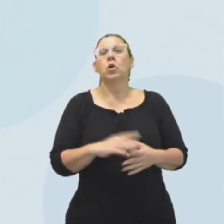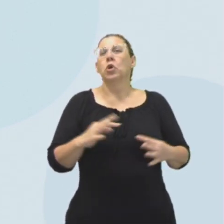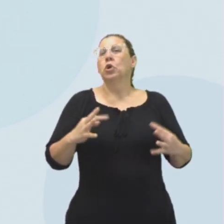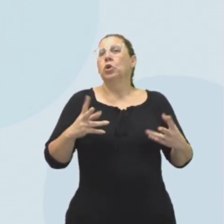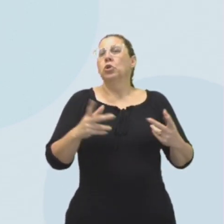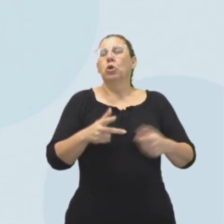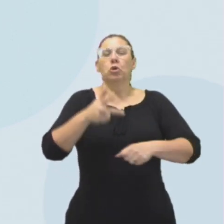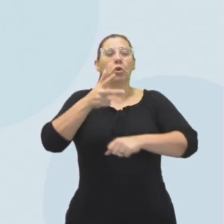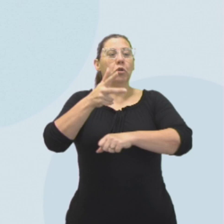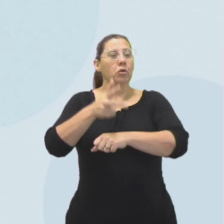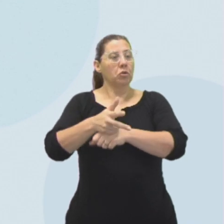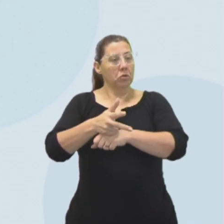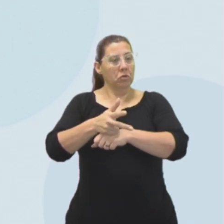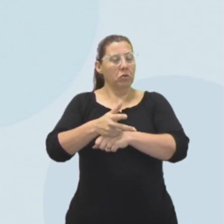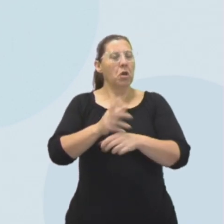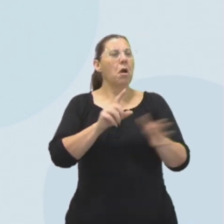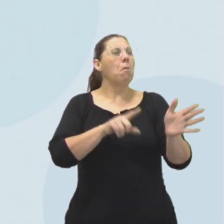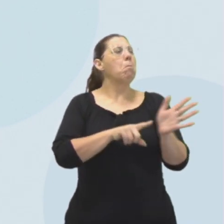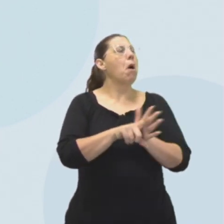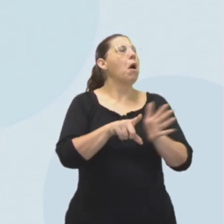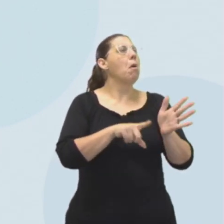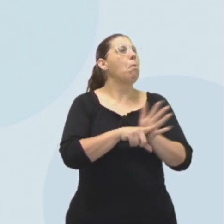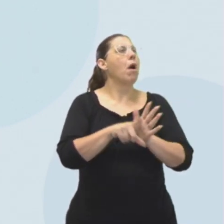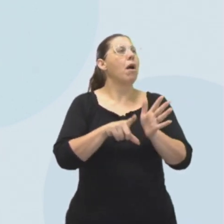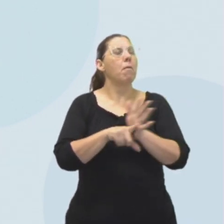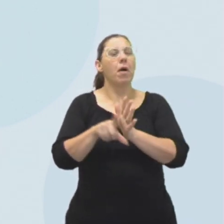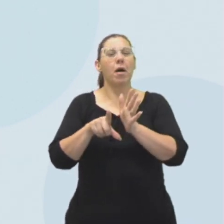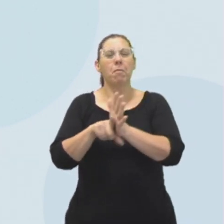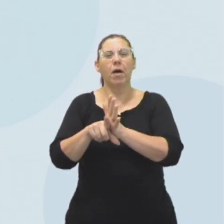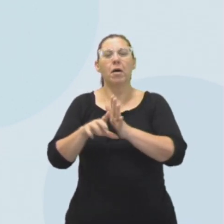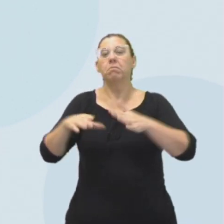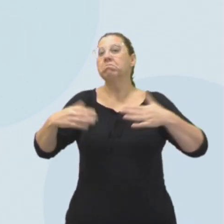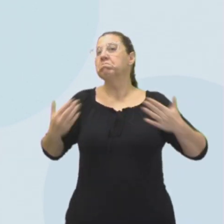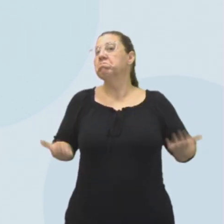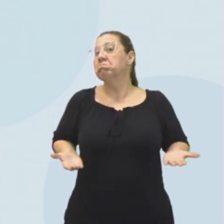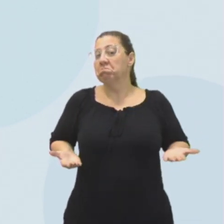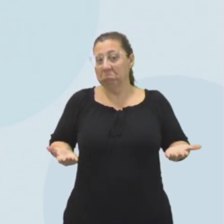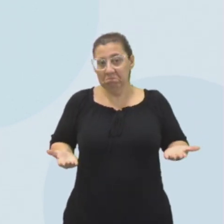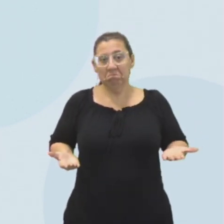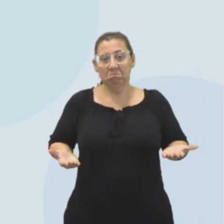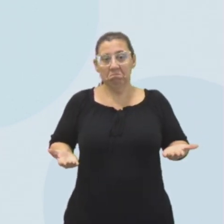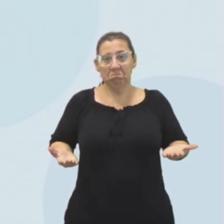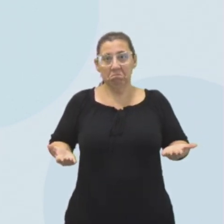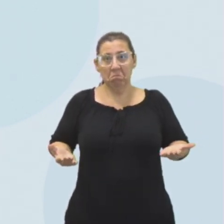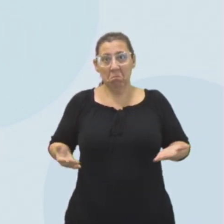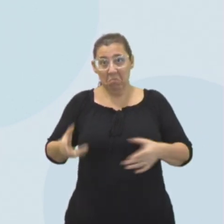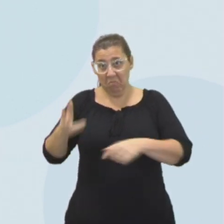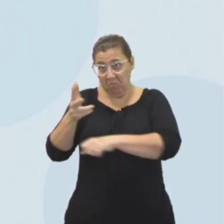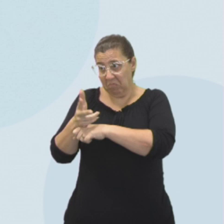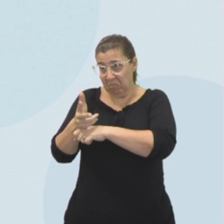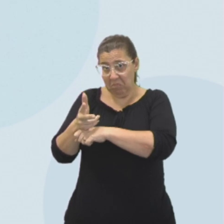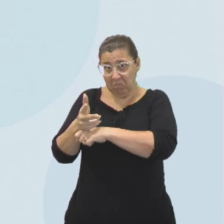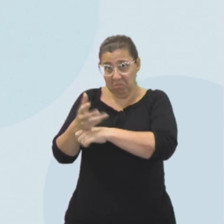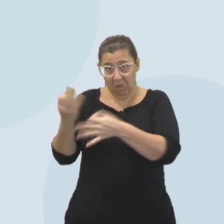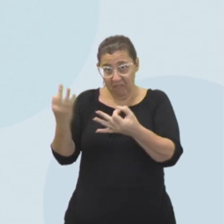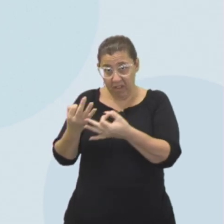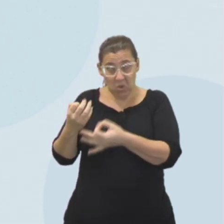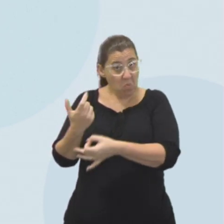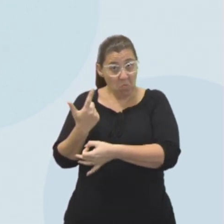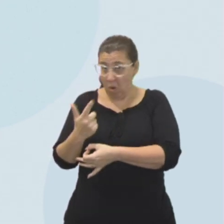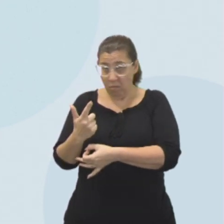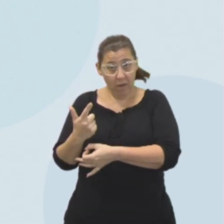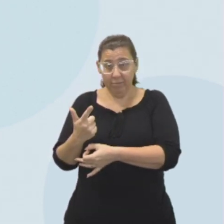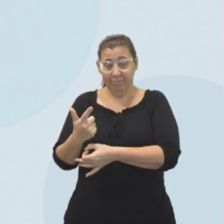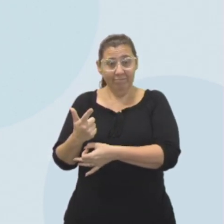possíveis. Aí vamos entrar no outro lado da história, né? Nenhum vídeo é perfeito. Nenhum vídeo